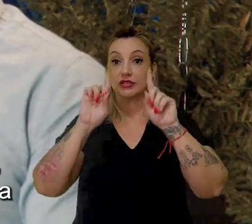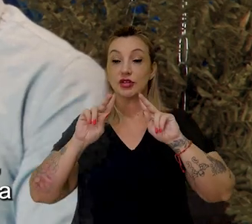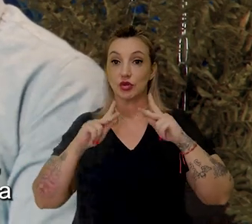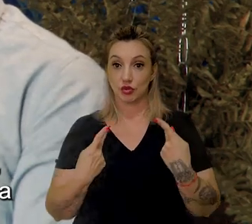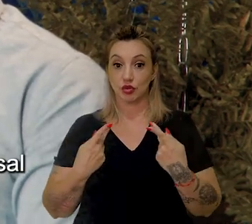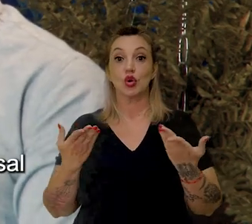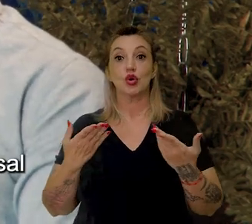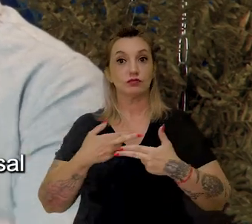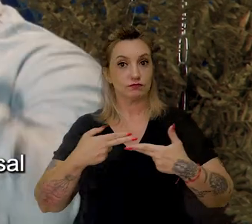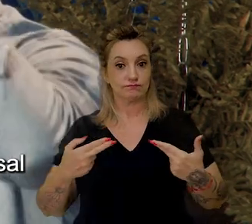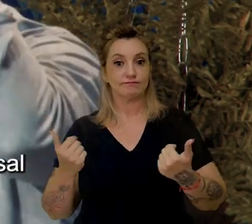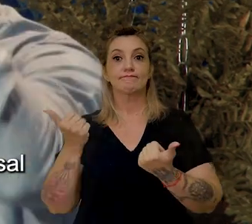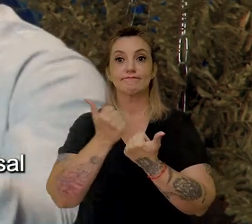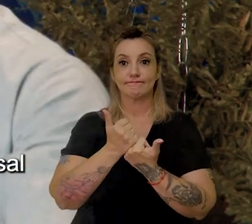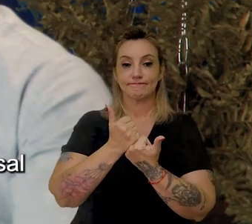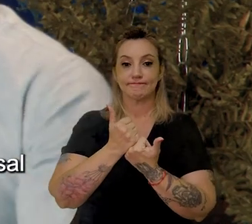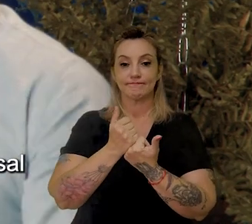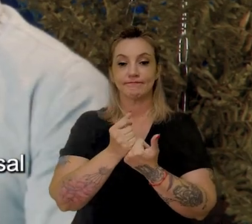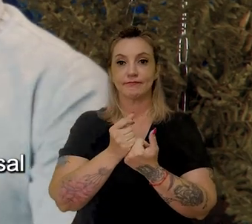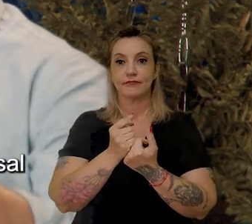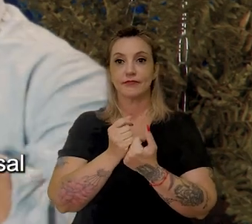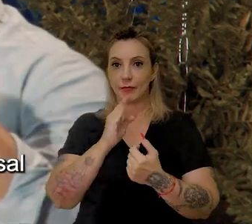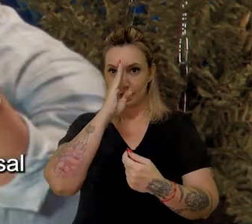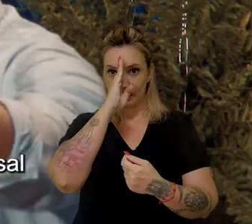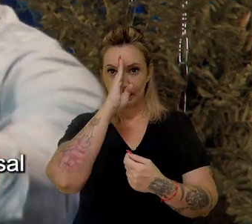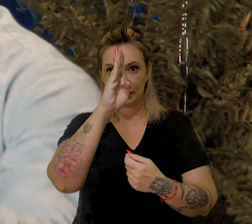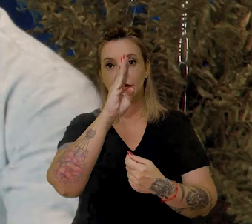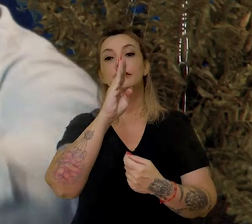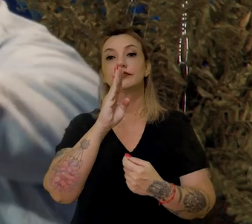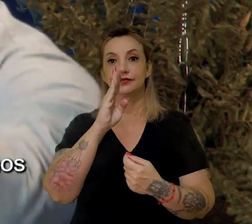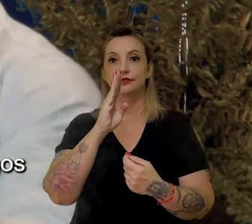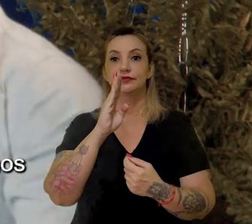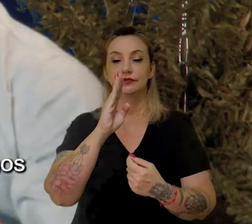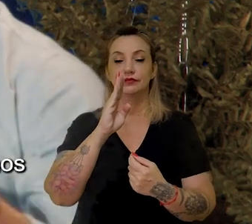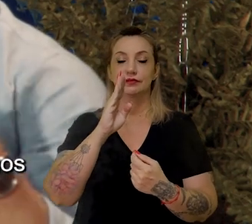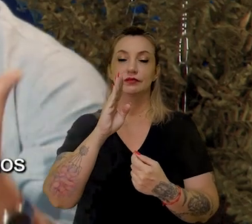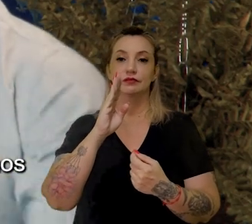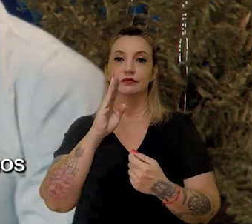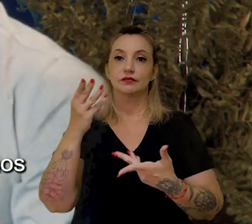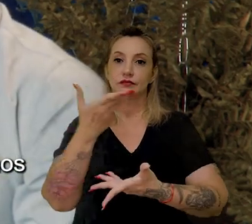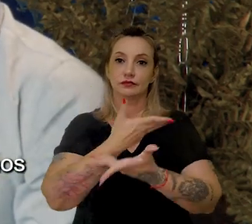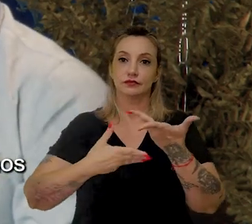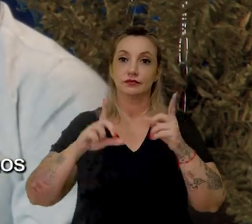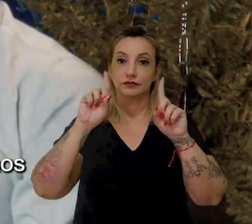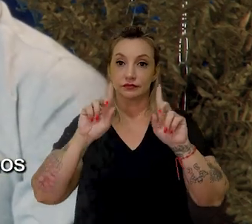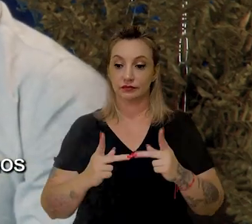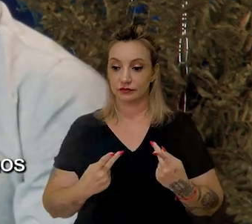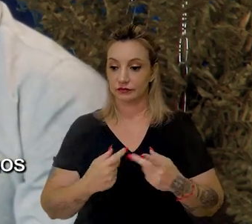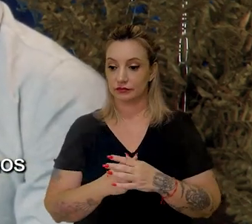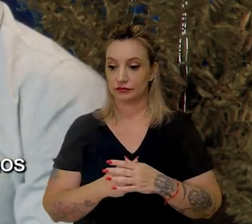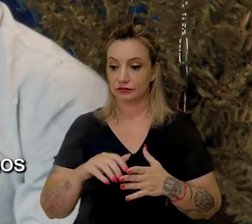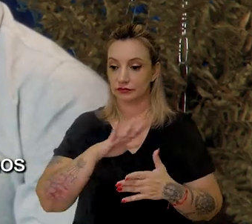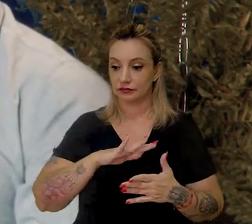instrumento que eu diria que ele é como se fosse a espinha dosal dessa grande né Eh dessa dessa conversa sobre direitos humanos no